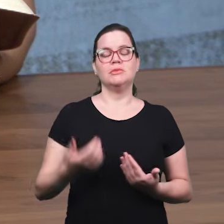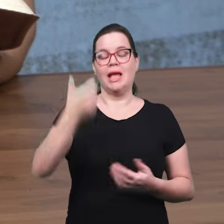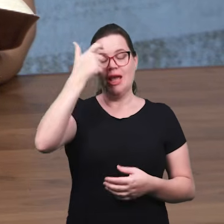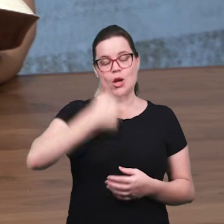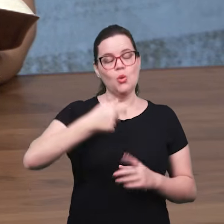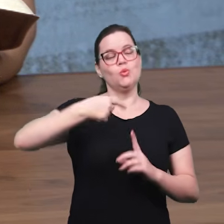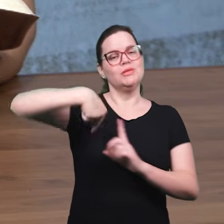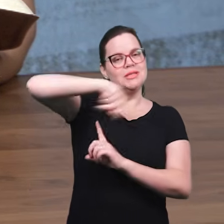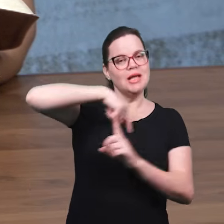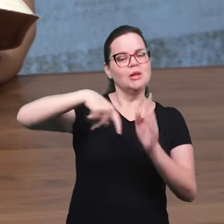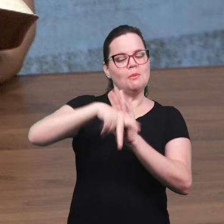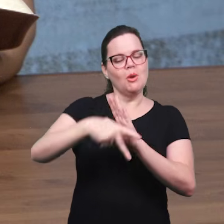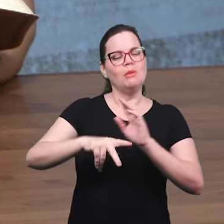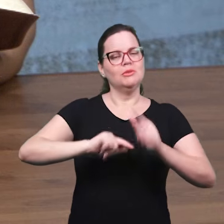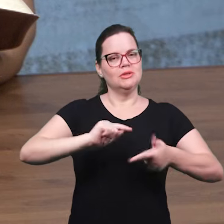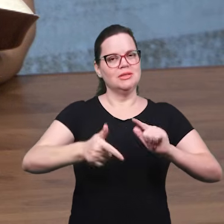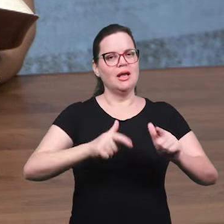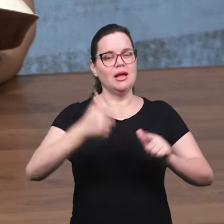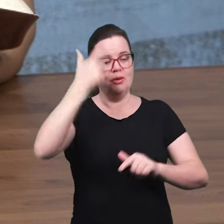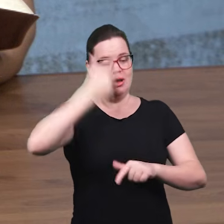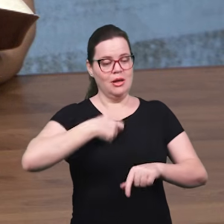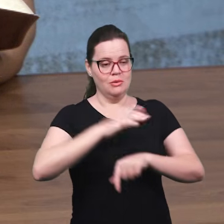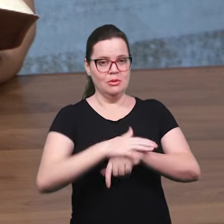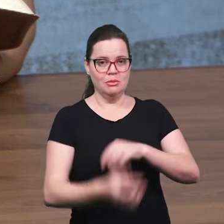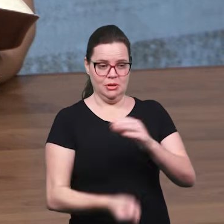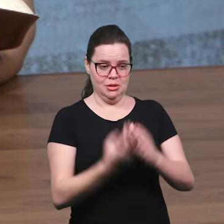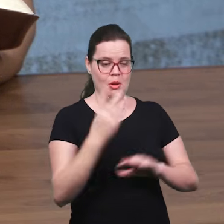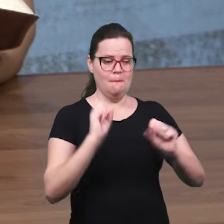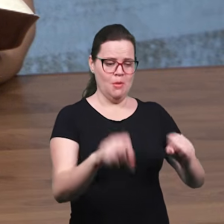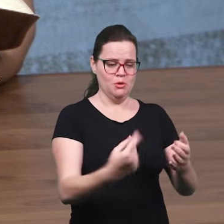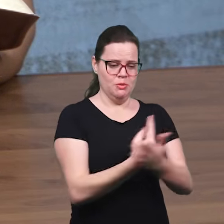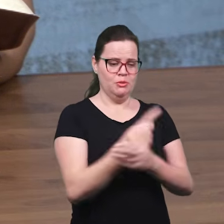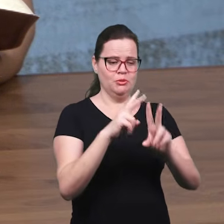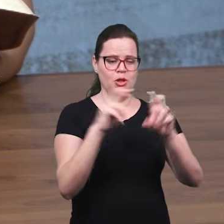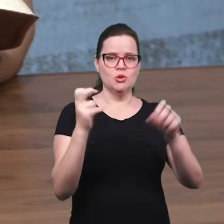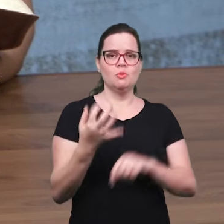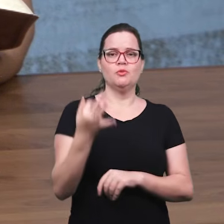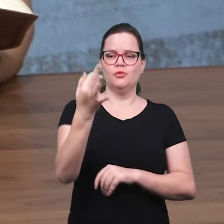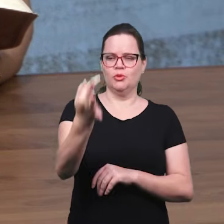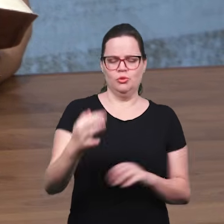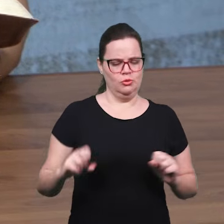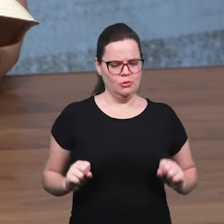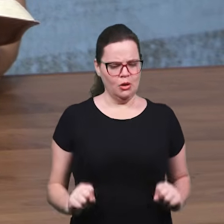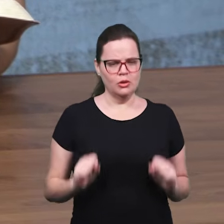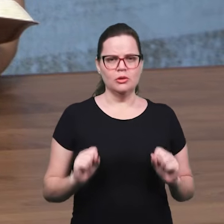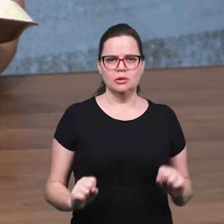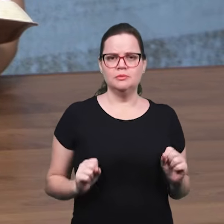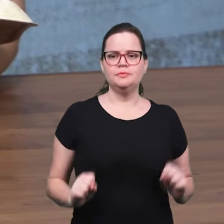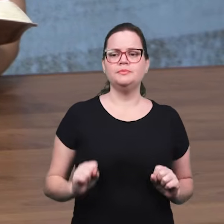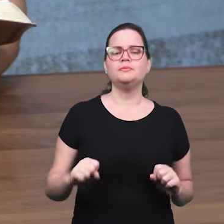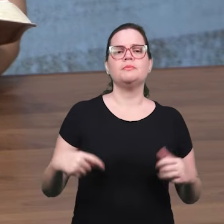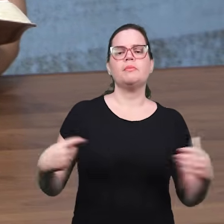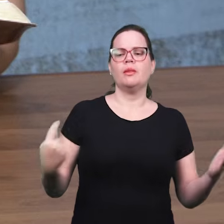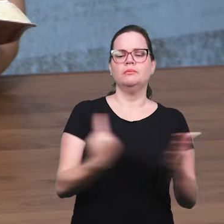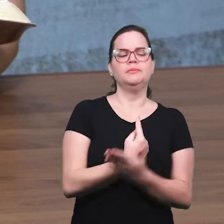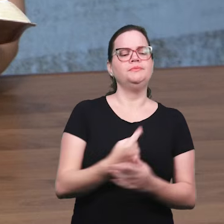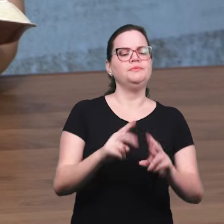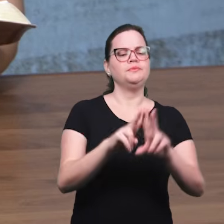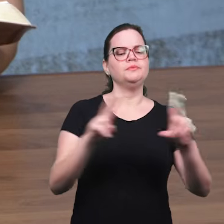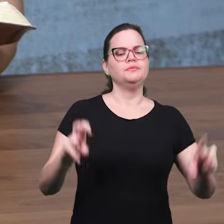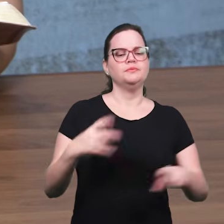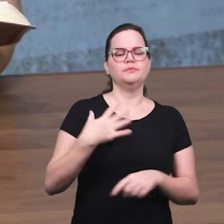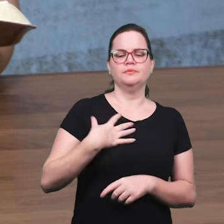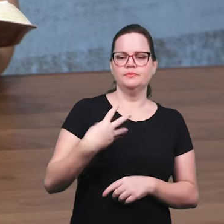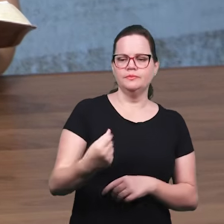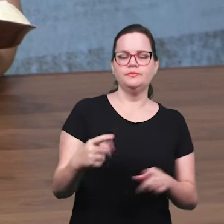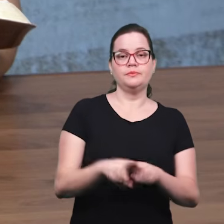formou. Perguntai-me as coisas futuras, demandai-me acerca de meus filhos e acerca